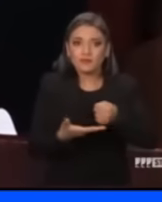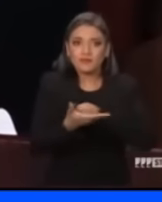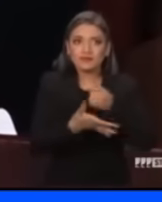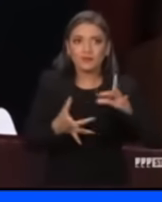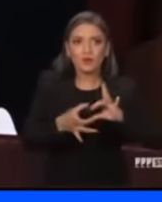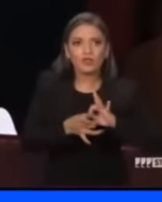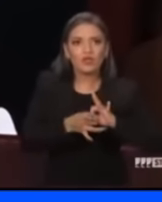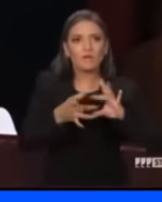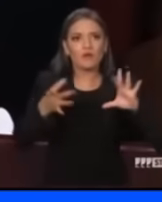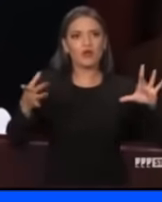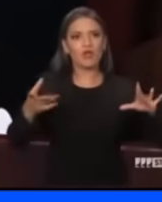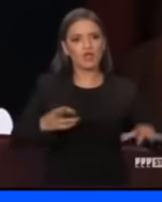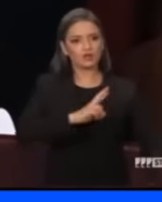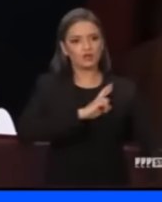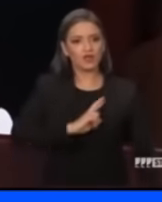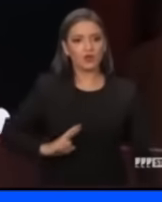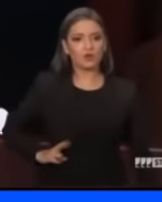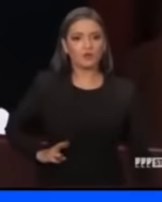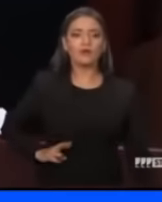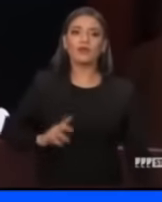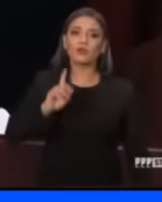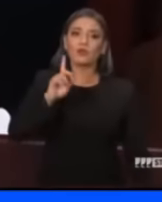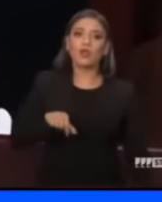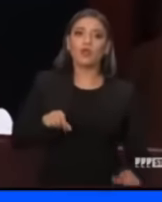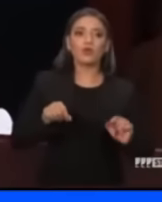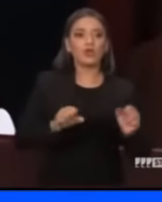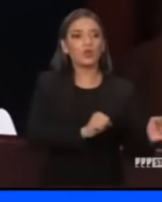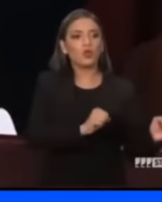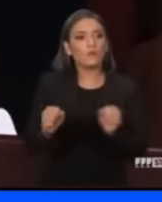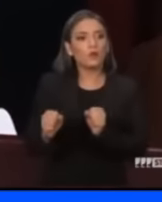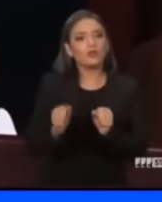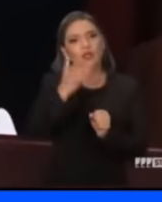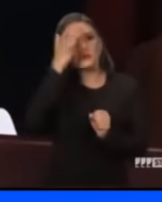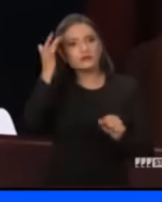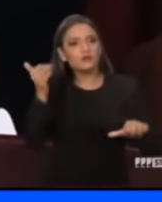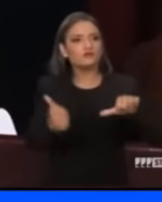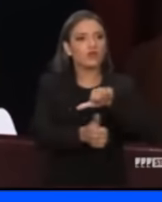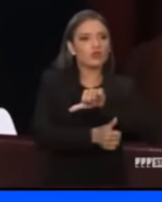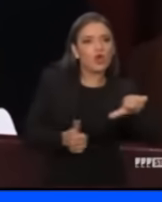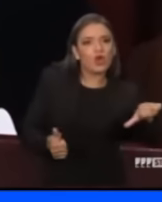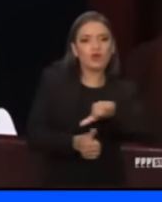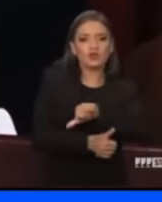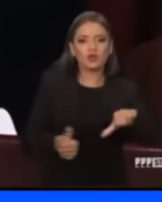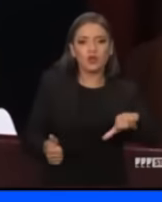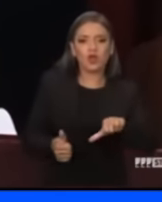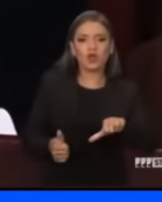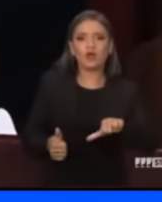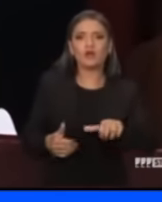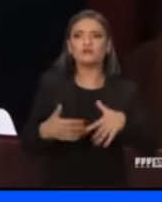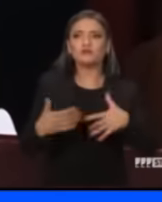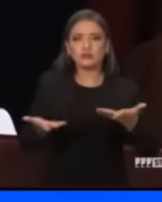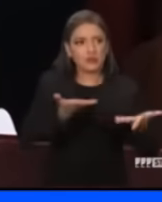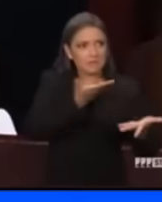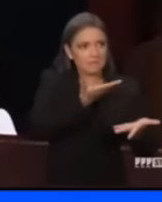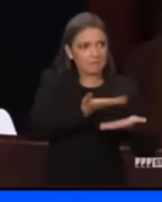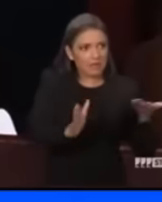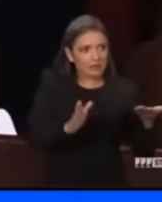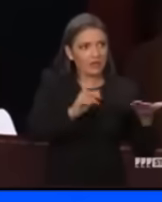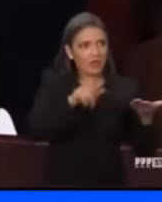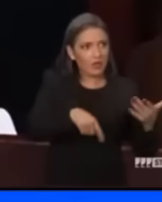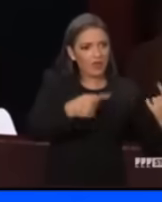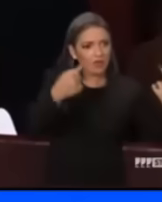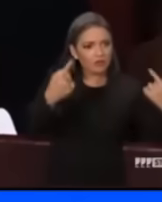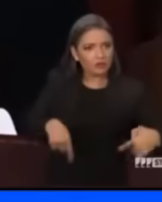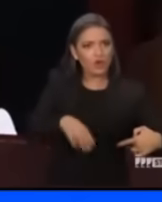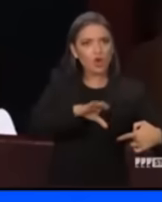democrático e republicano a alternância de poder. Quem perde vira oposição e disputa as